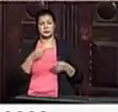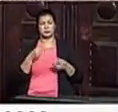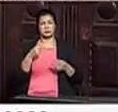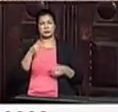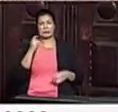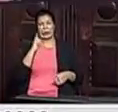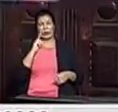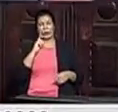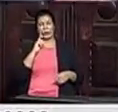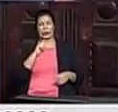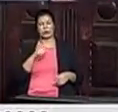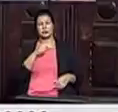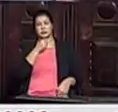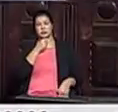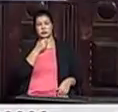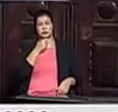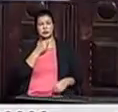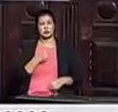Muda para esse aqui.